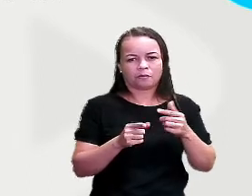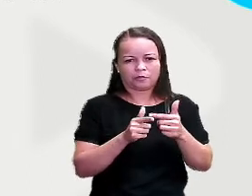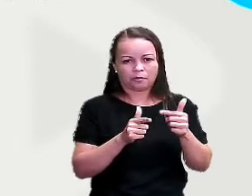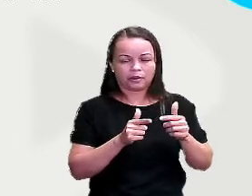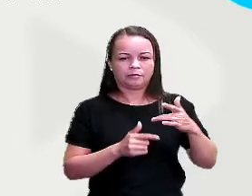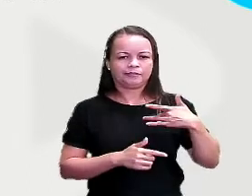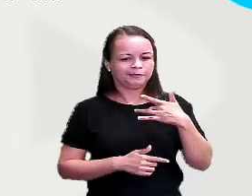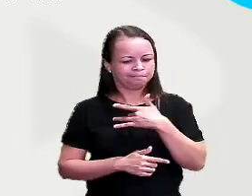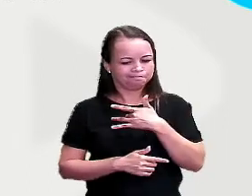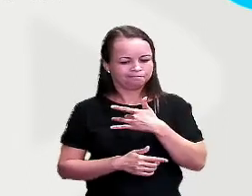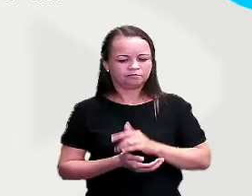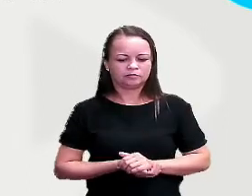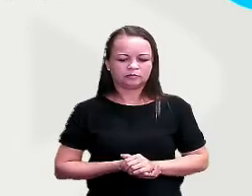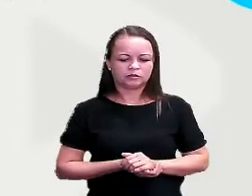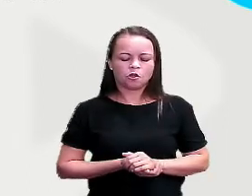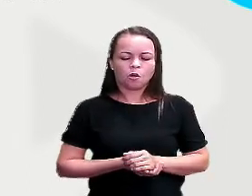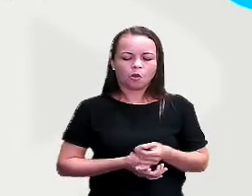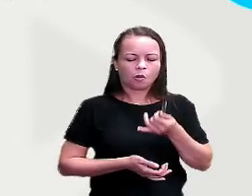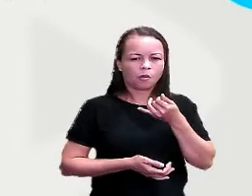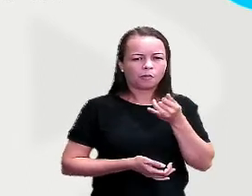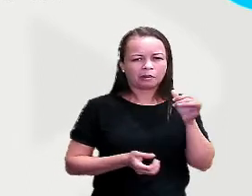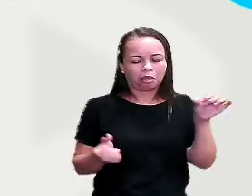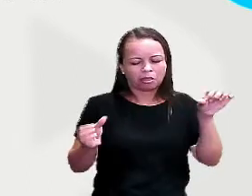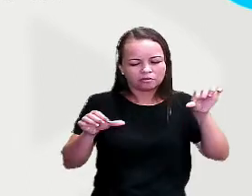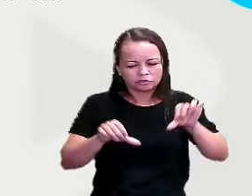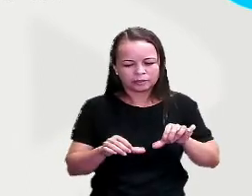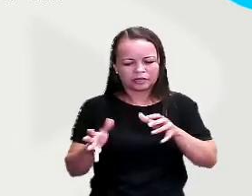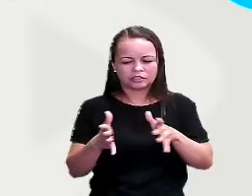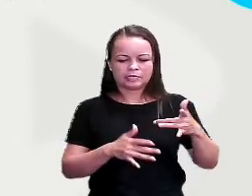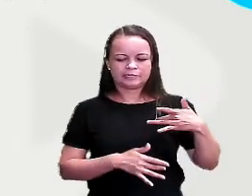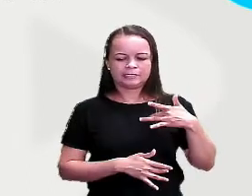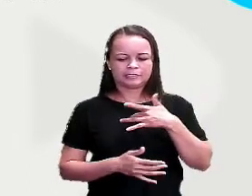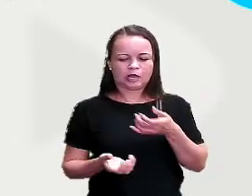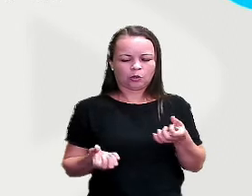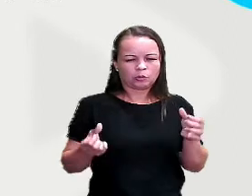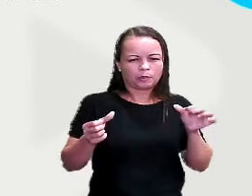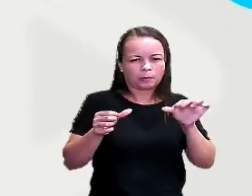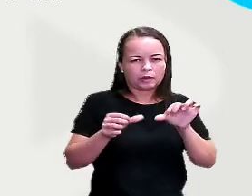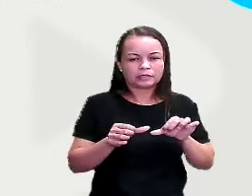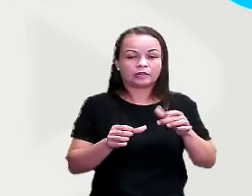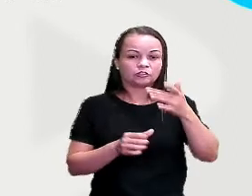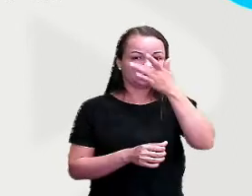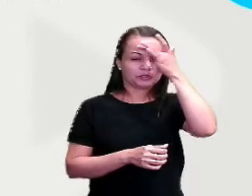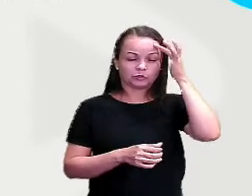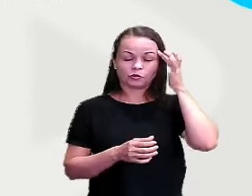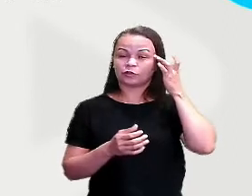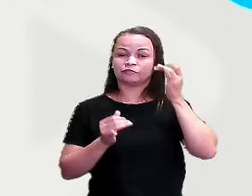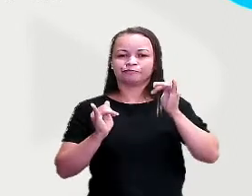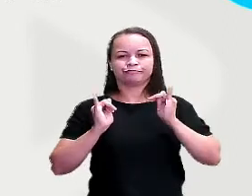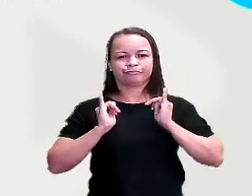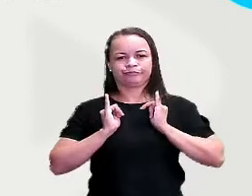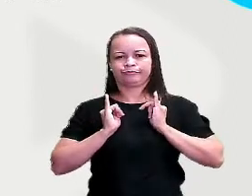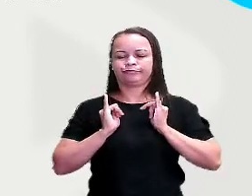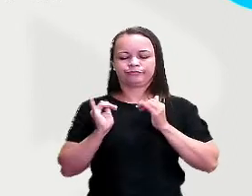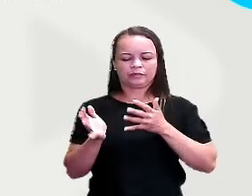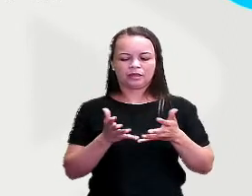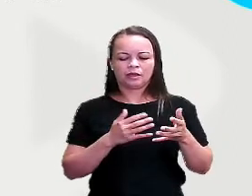ou menospreza o uso do termo maratonar relacionado a um estilo de vida sedentário, antagônico